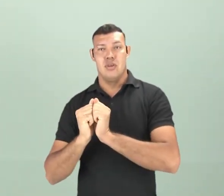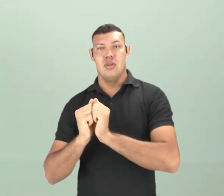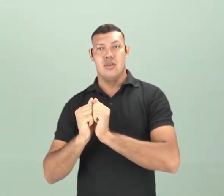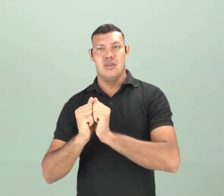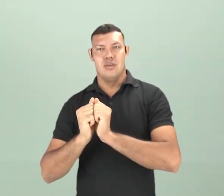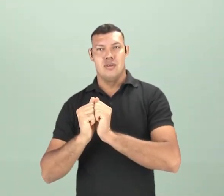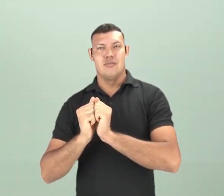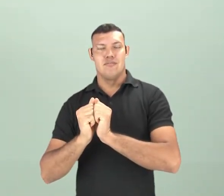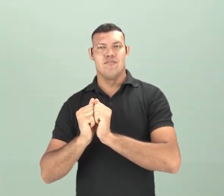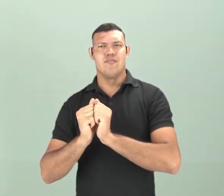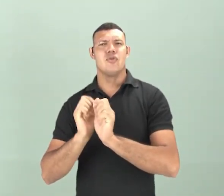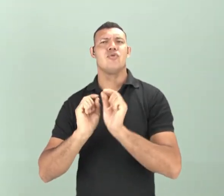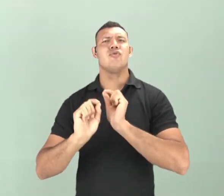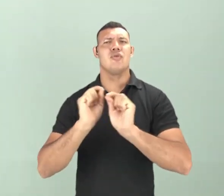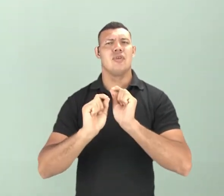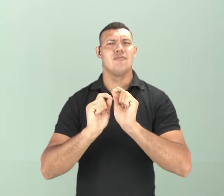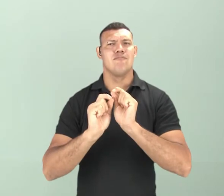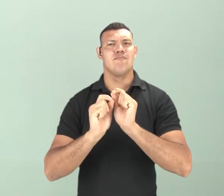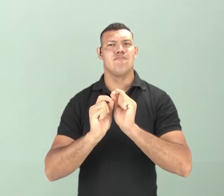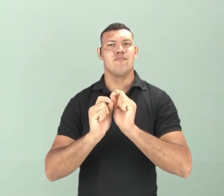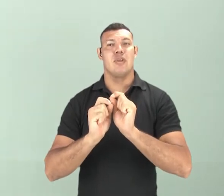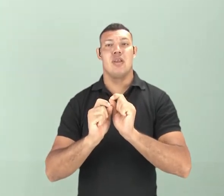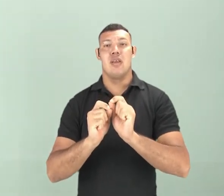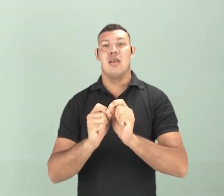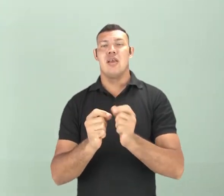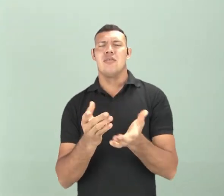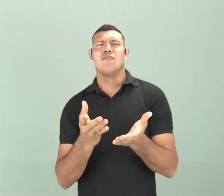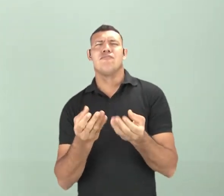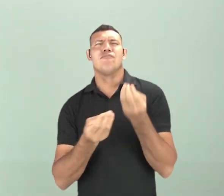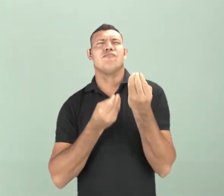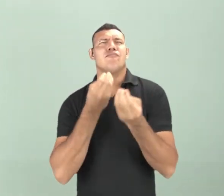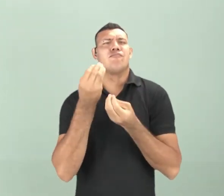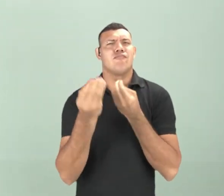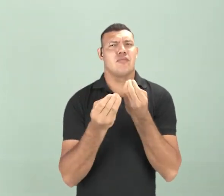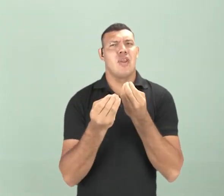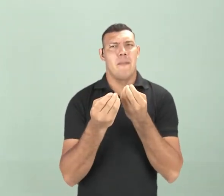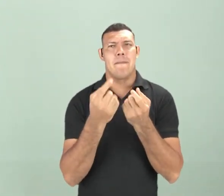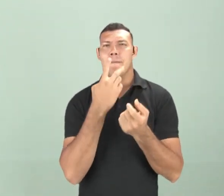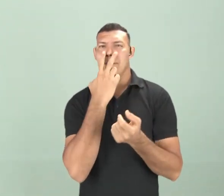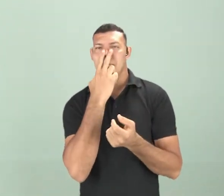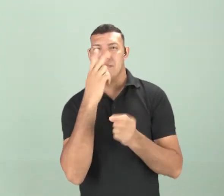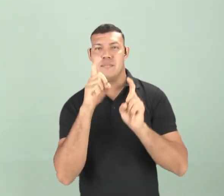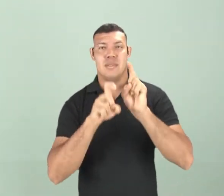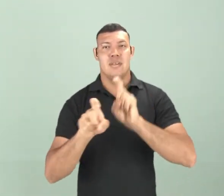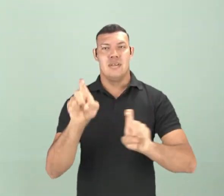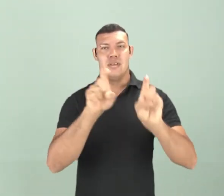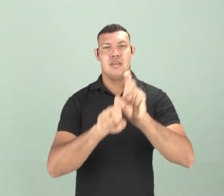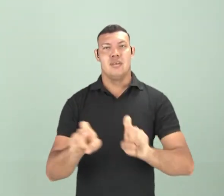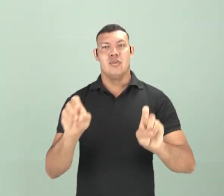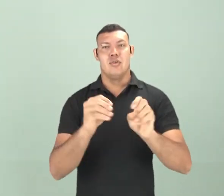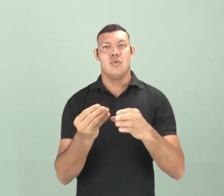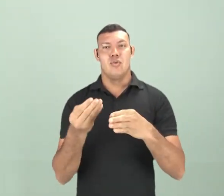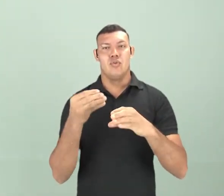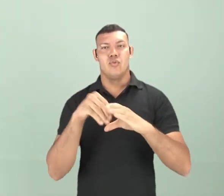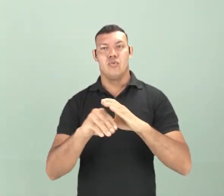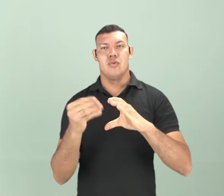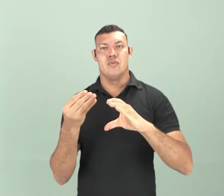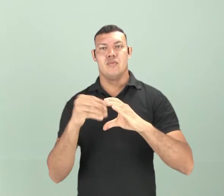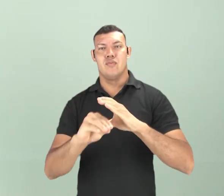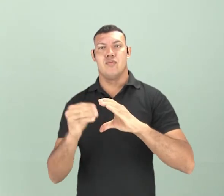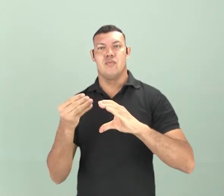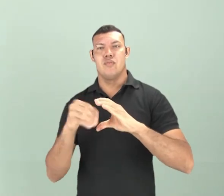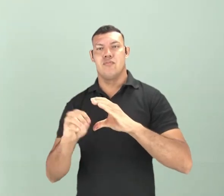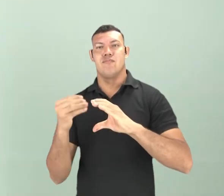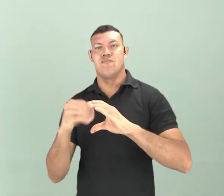a função de processar as informações. É como se fosse um computador que vai guardando informações externas